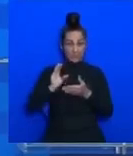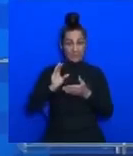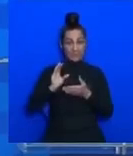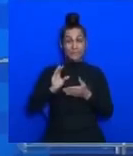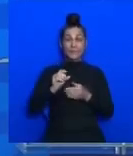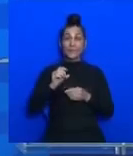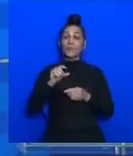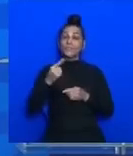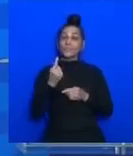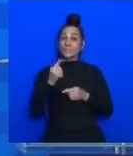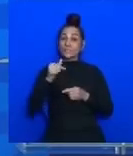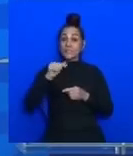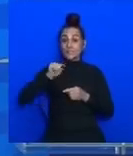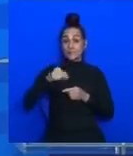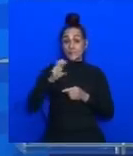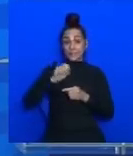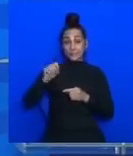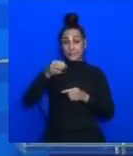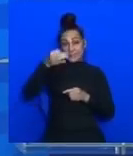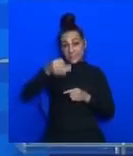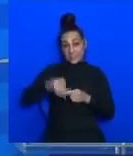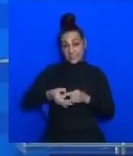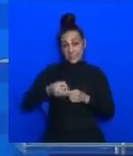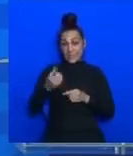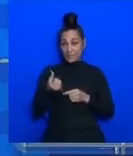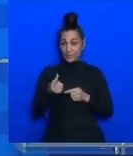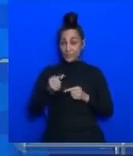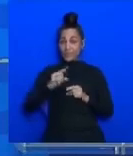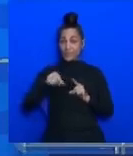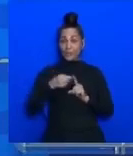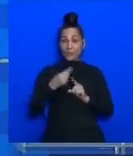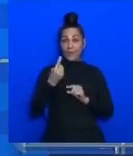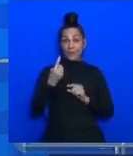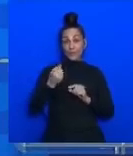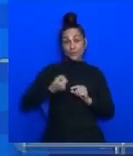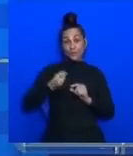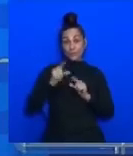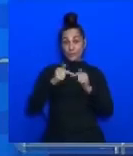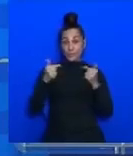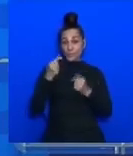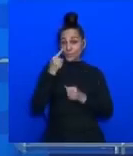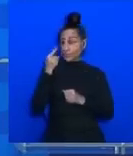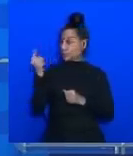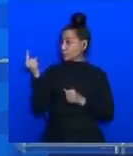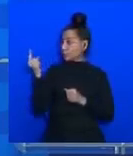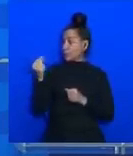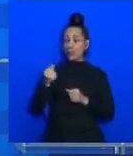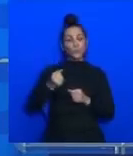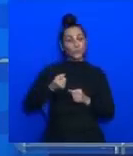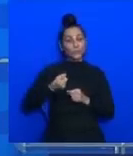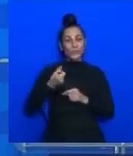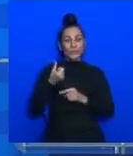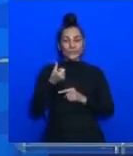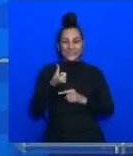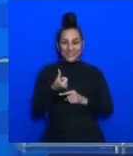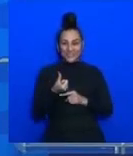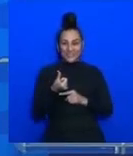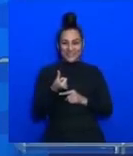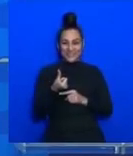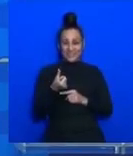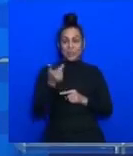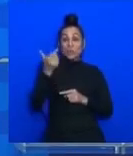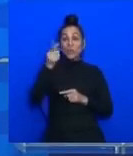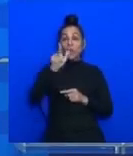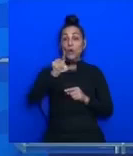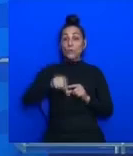500 mil reais, você precisa acertar os 6 números e os 2 trevos. Primeiro trevo sorteado, 6. Trevo 6. Qual será